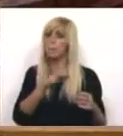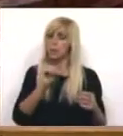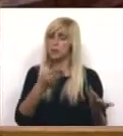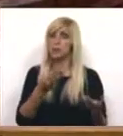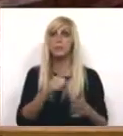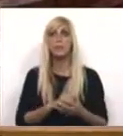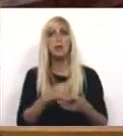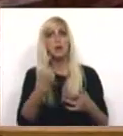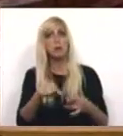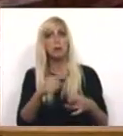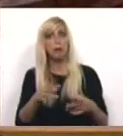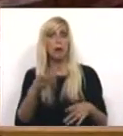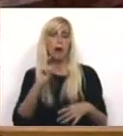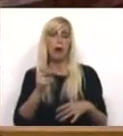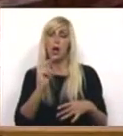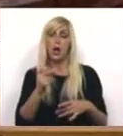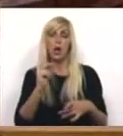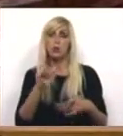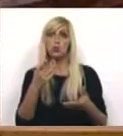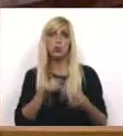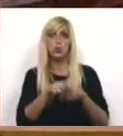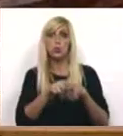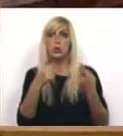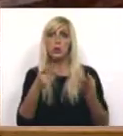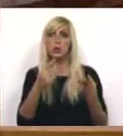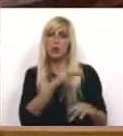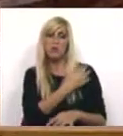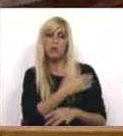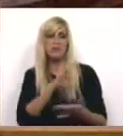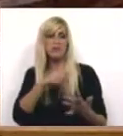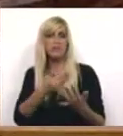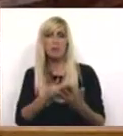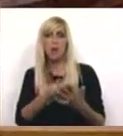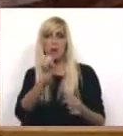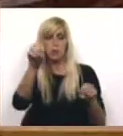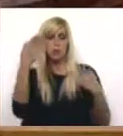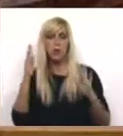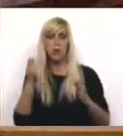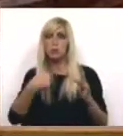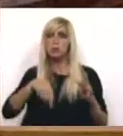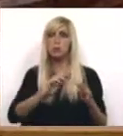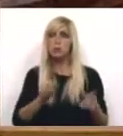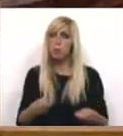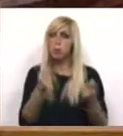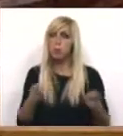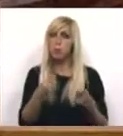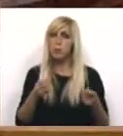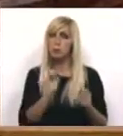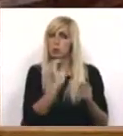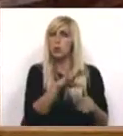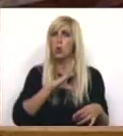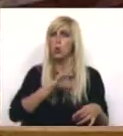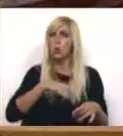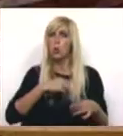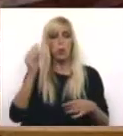PS, terem ao longo de décadas prosseguido políticas que fragilizaram a nossa floresta, promovendo o abandono do mundo rural,